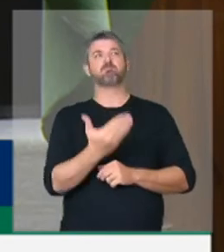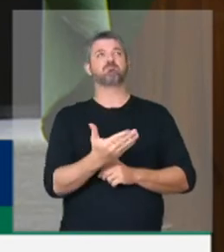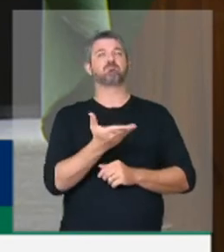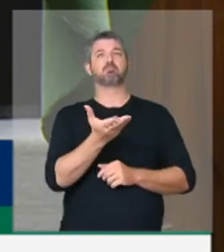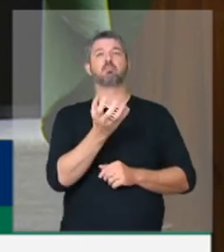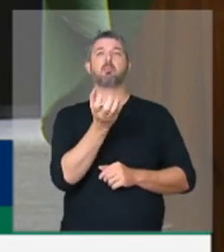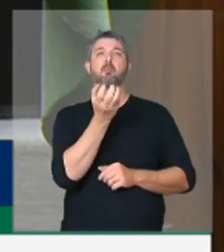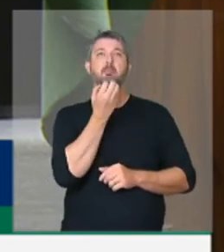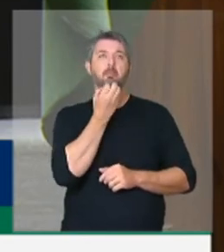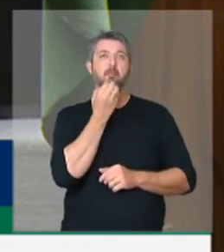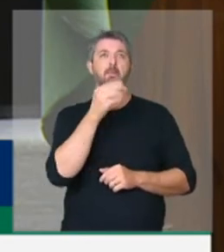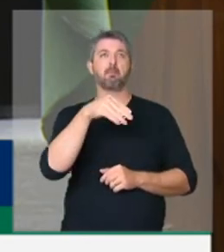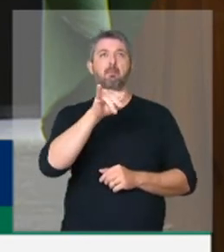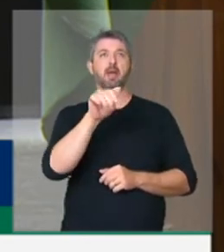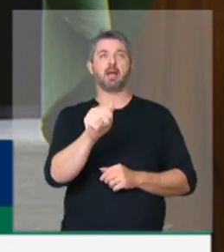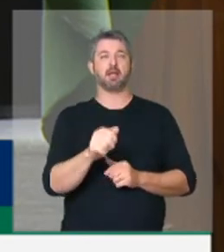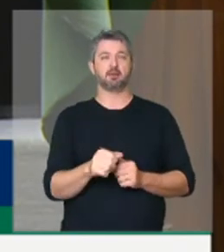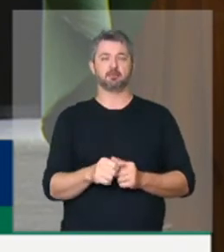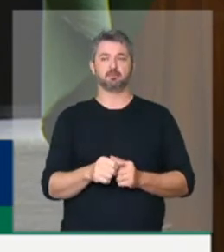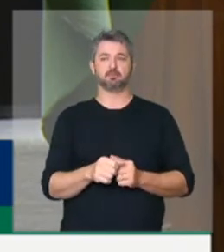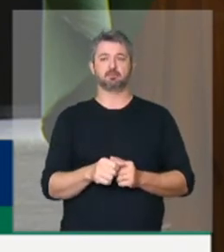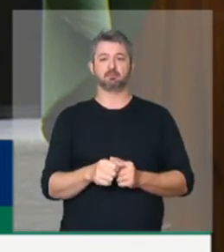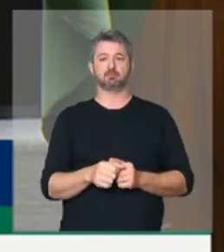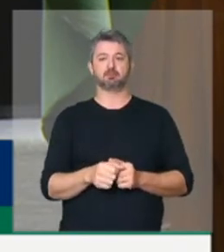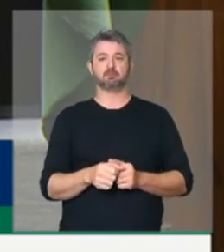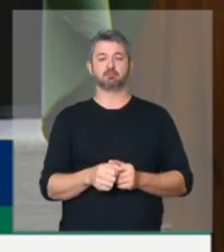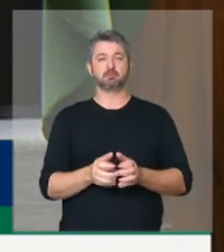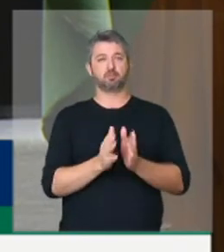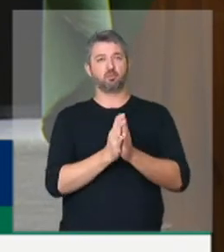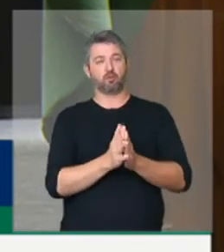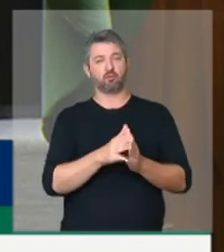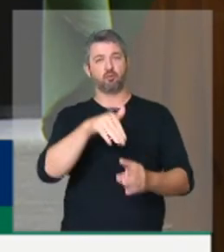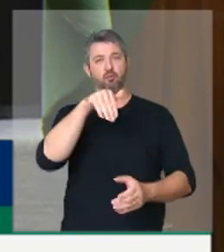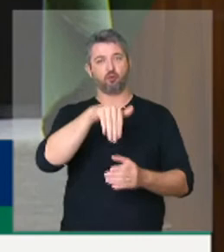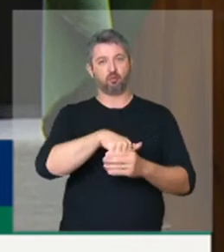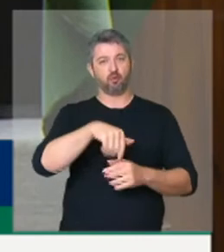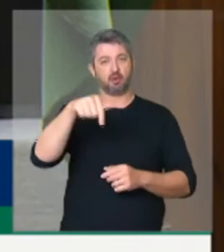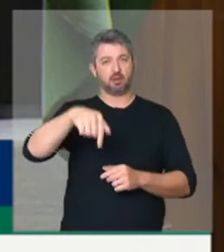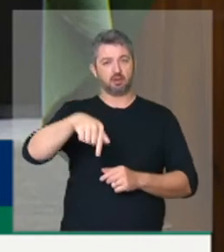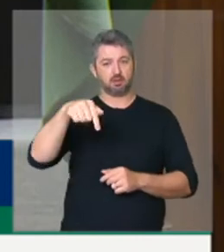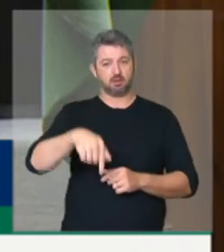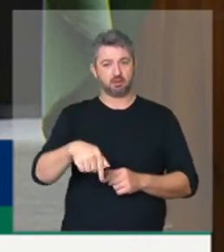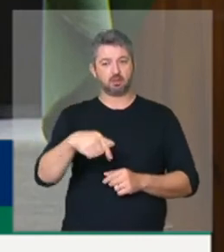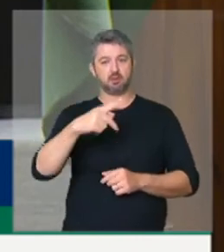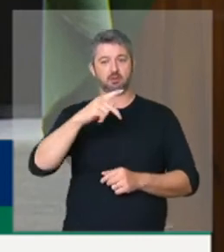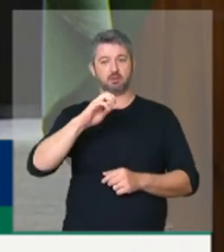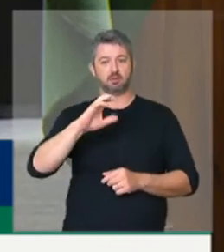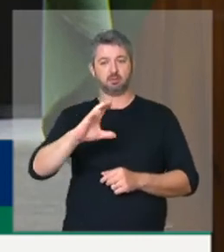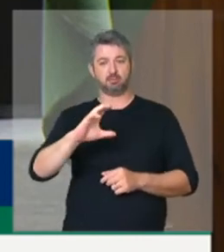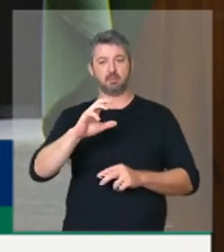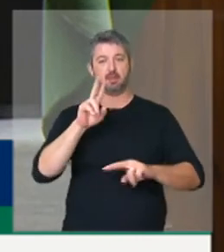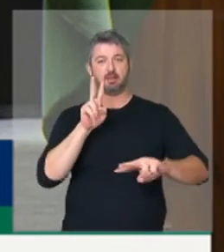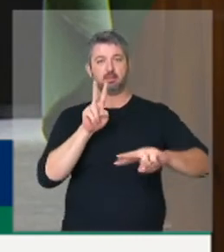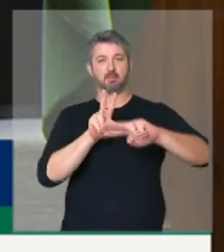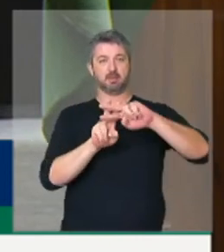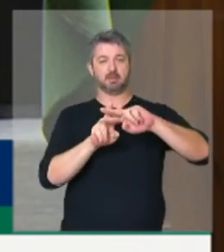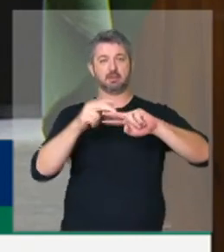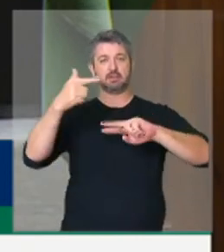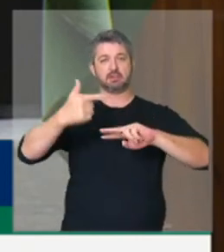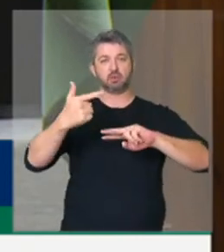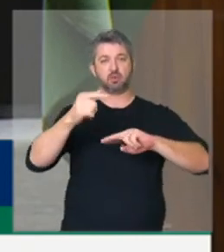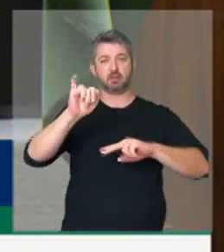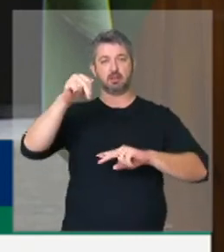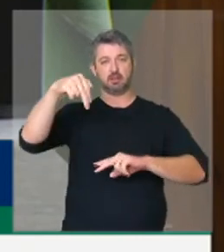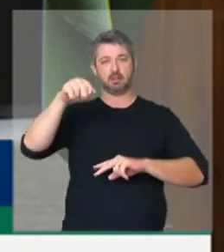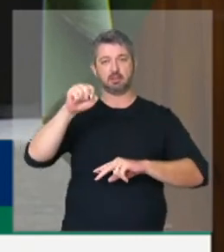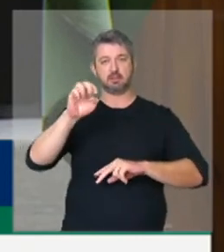presidente Rodrigo Maia que colocasse em votação a PEC da prisão em segunda